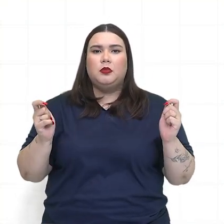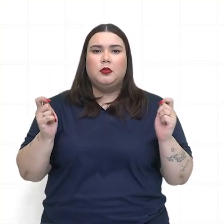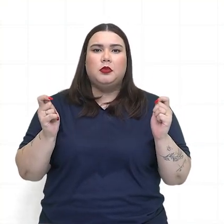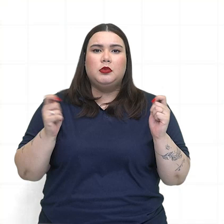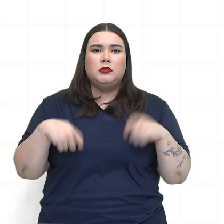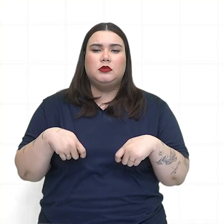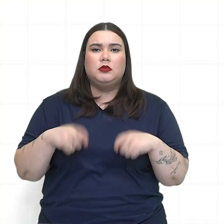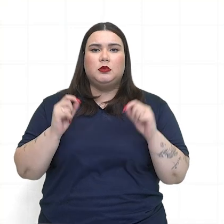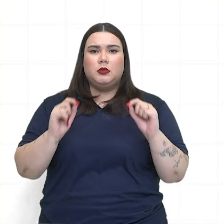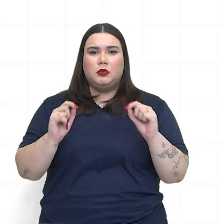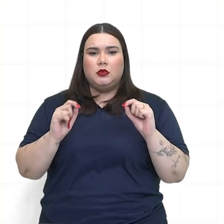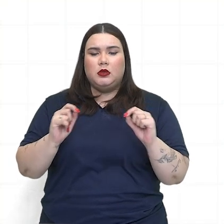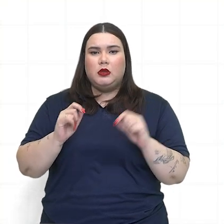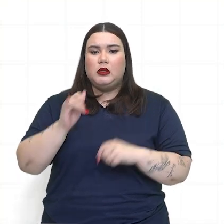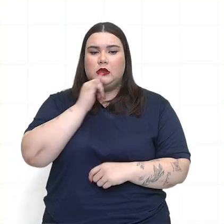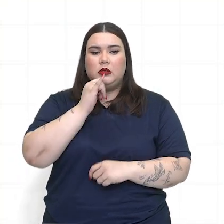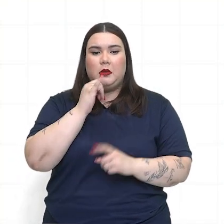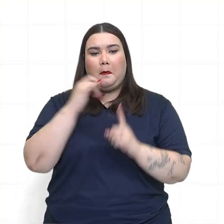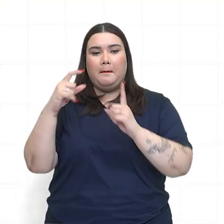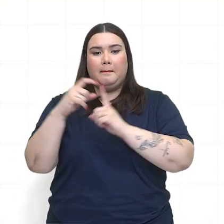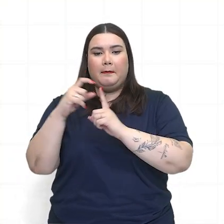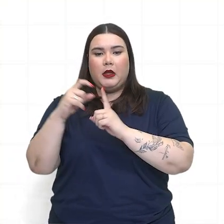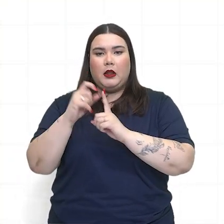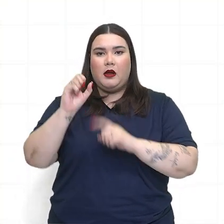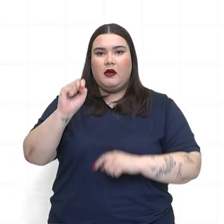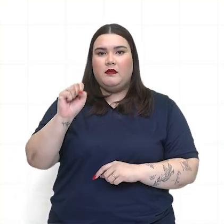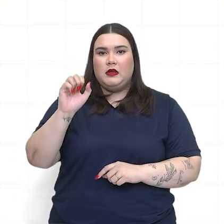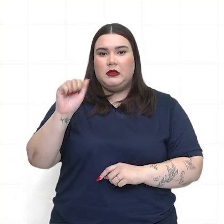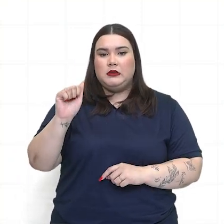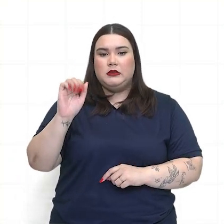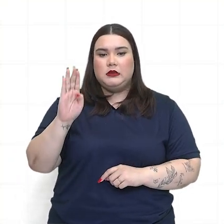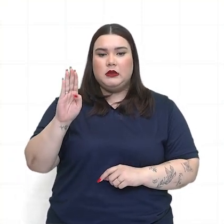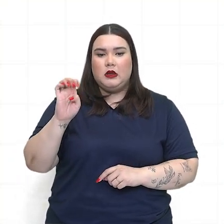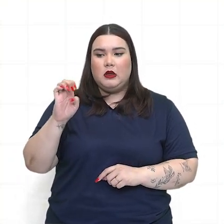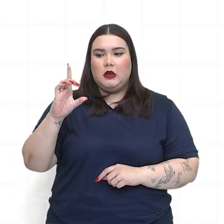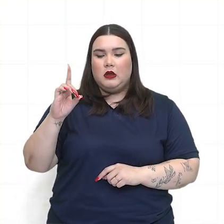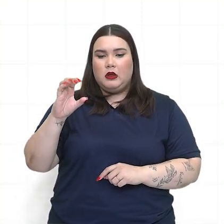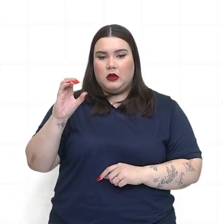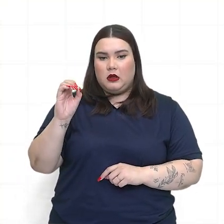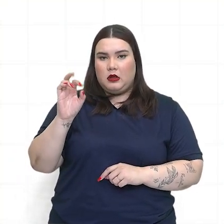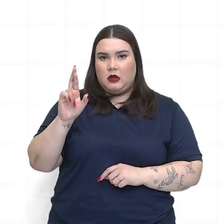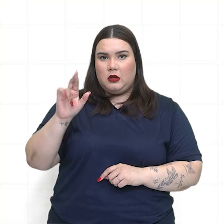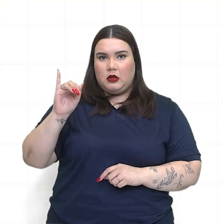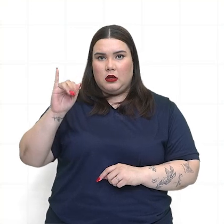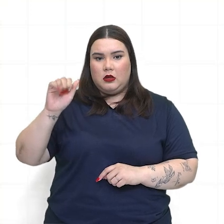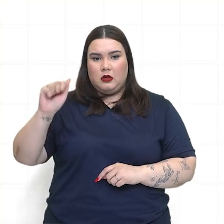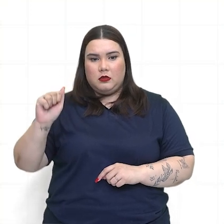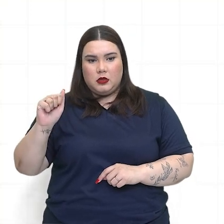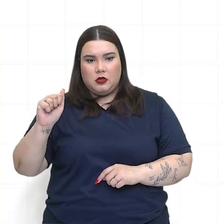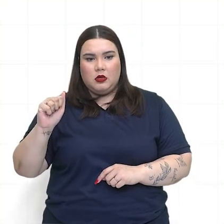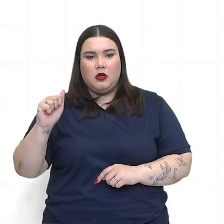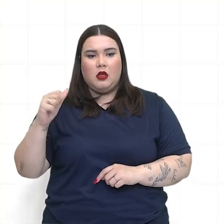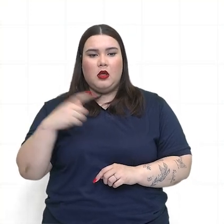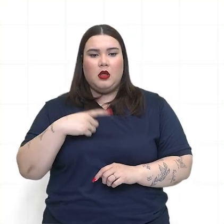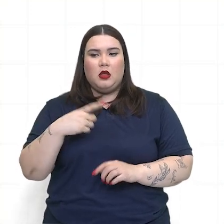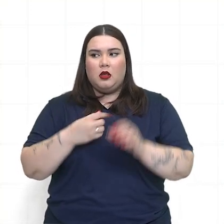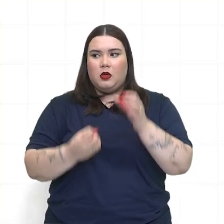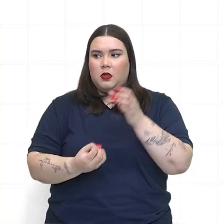poderíamos pegar a etimologia da palavra sabedoria, que vem de